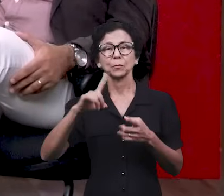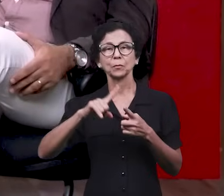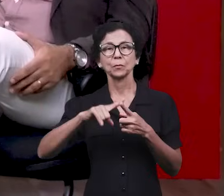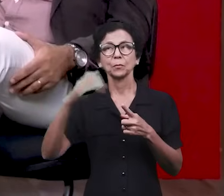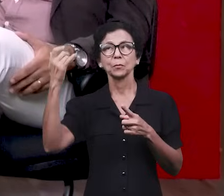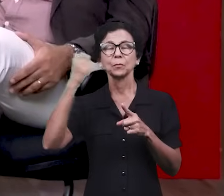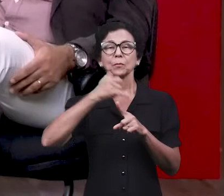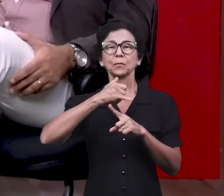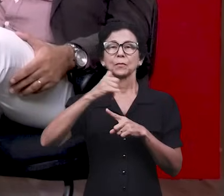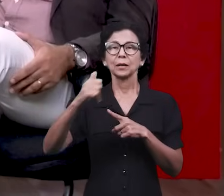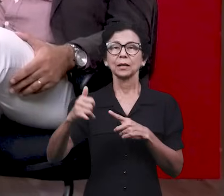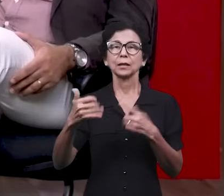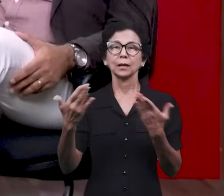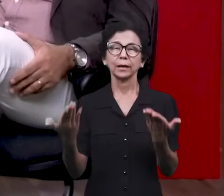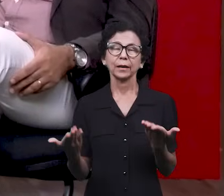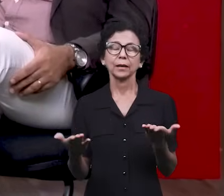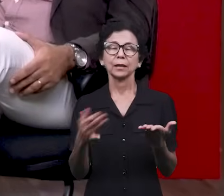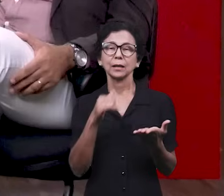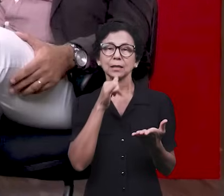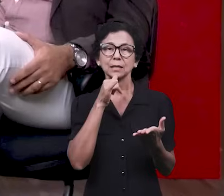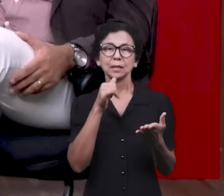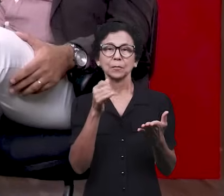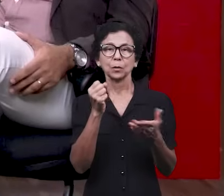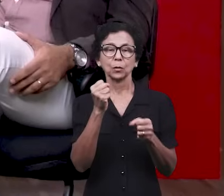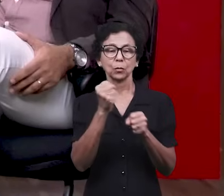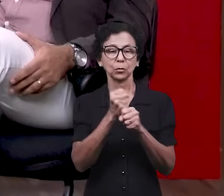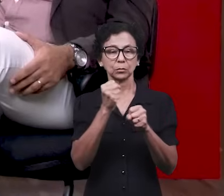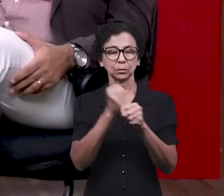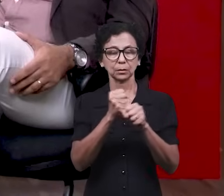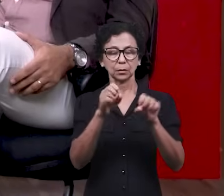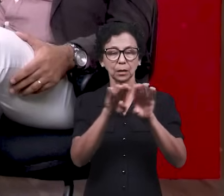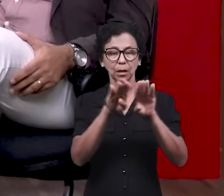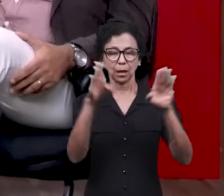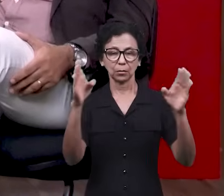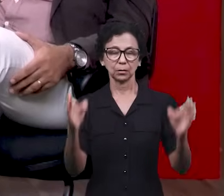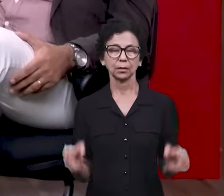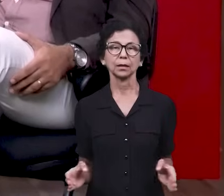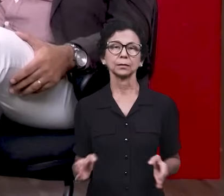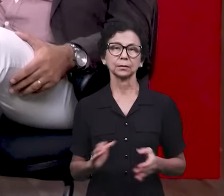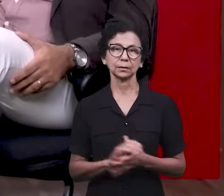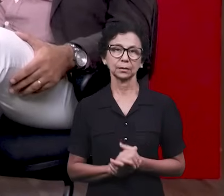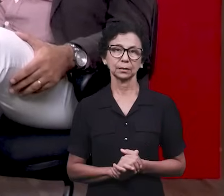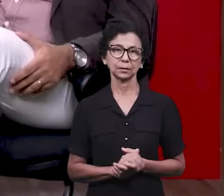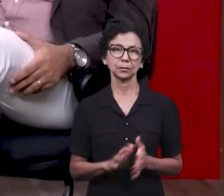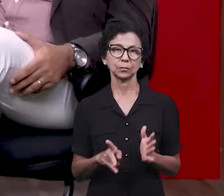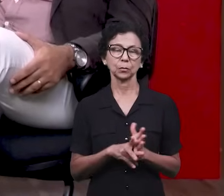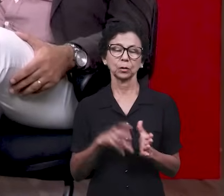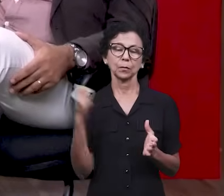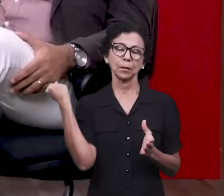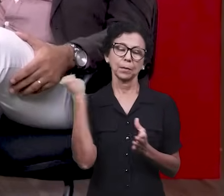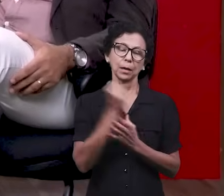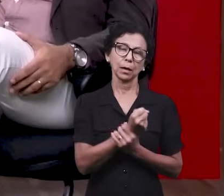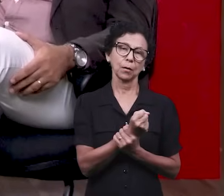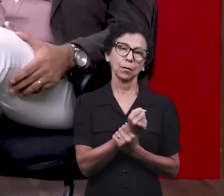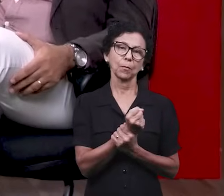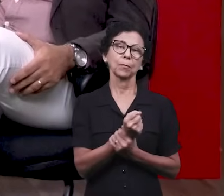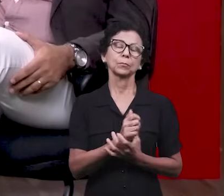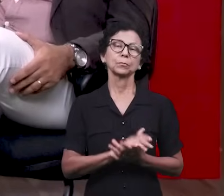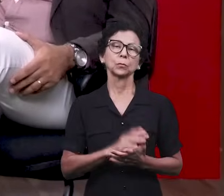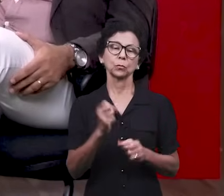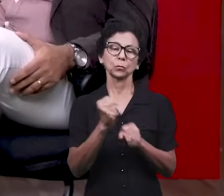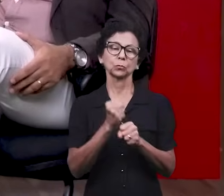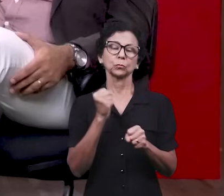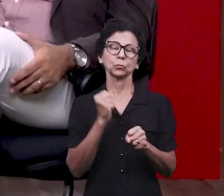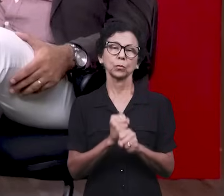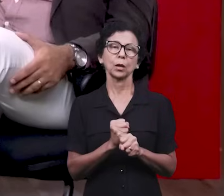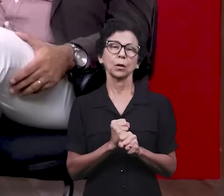que Abraão ali erigiu, foi a forma dele prestar culto, e ali ele exerceu